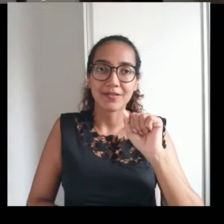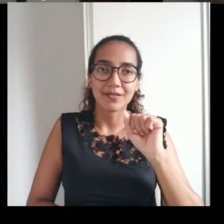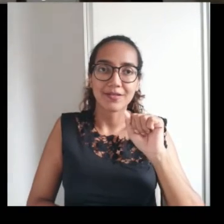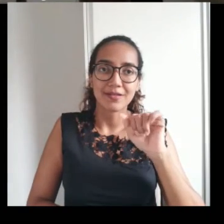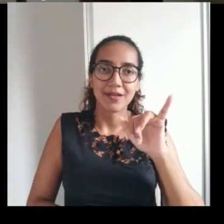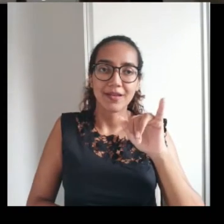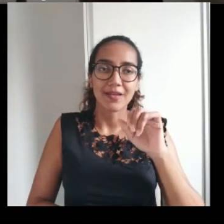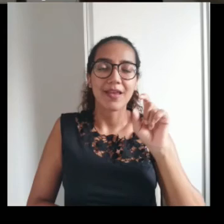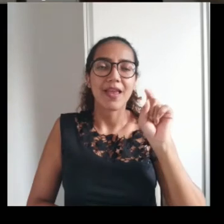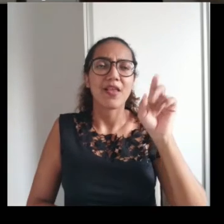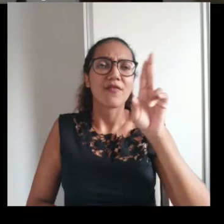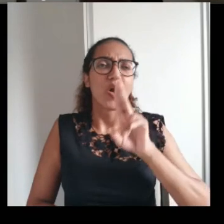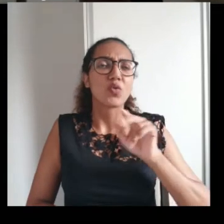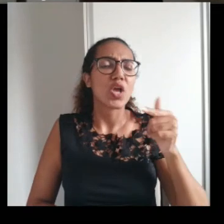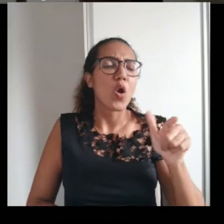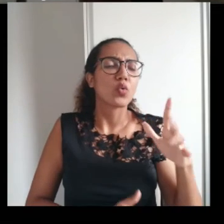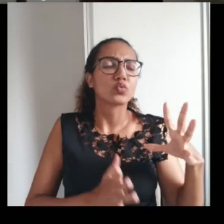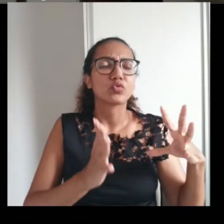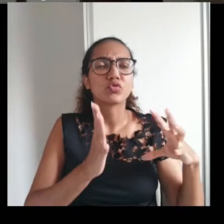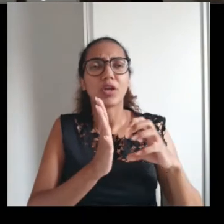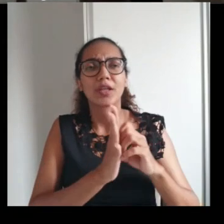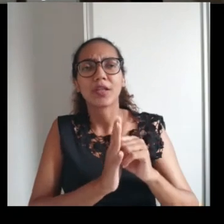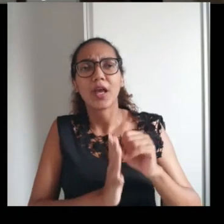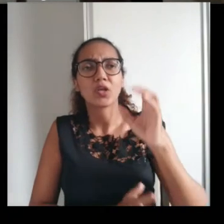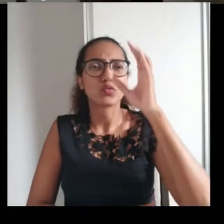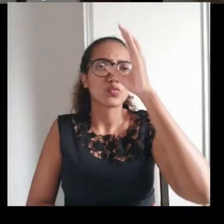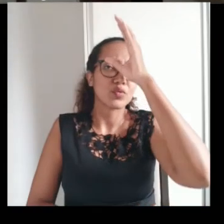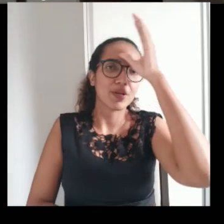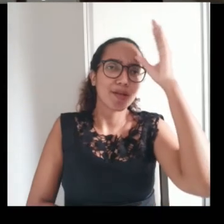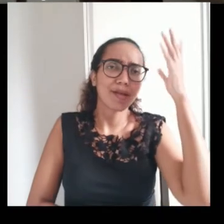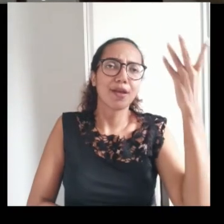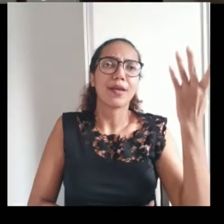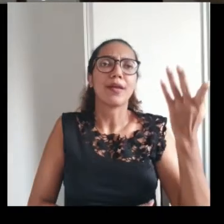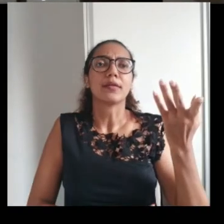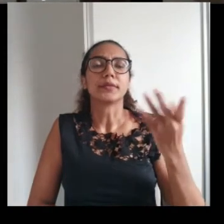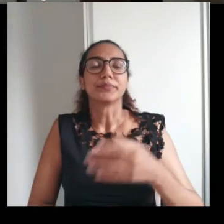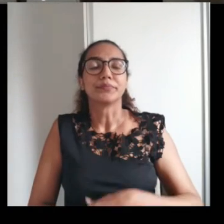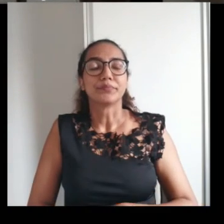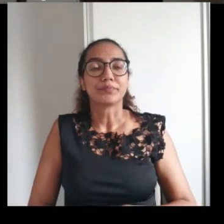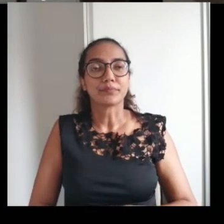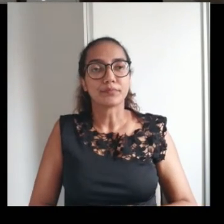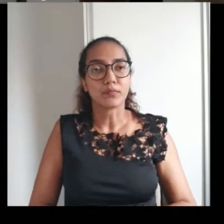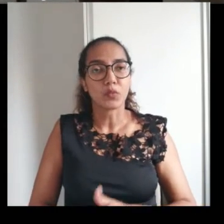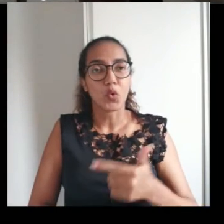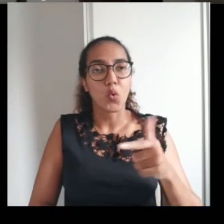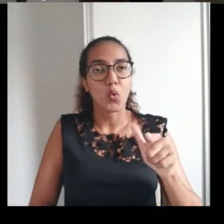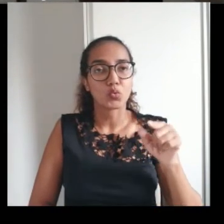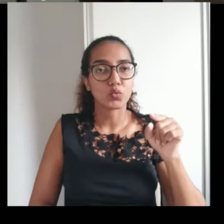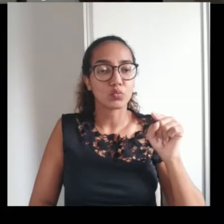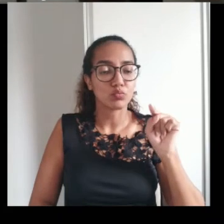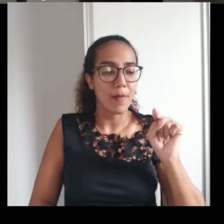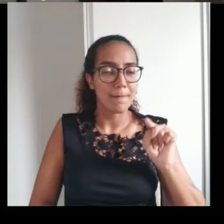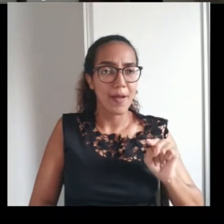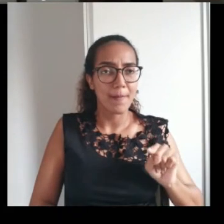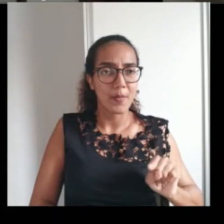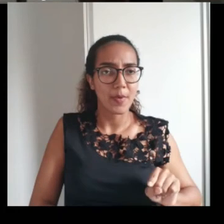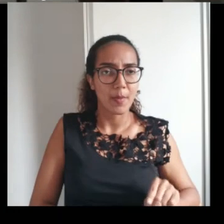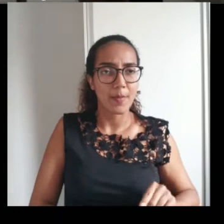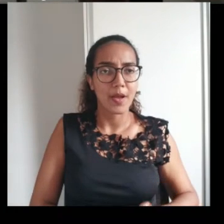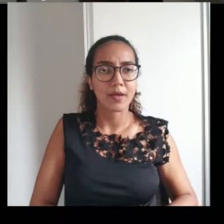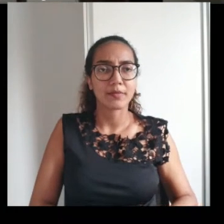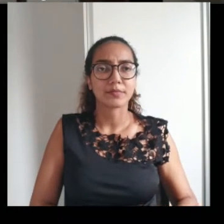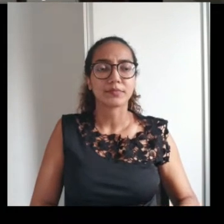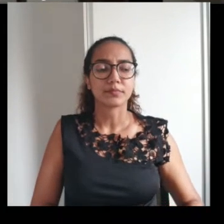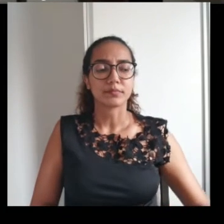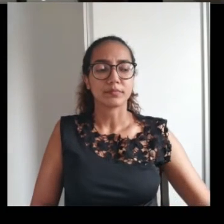cliente, por exemplo, que usa o repositório de cliente, né? Outro repositório aqui, vai usar outro cadastro e assim por